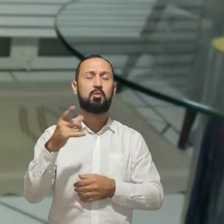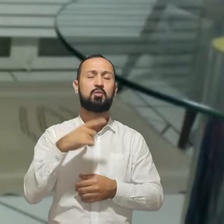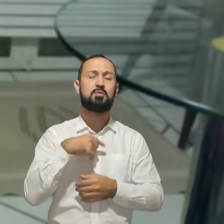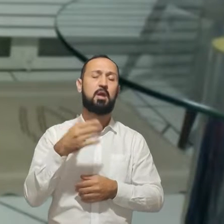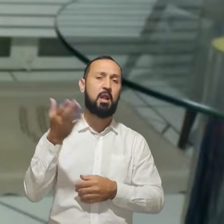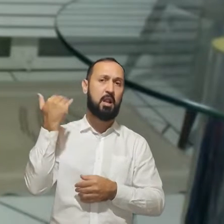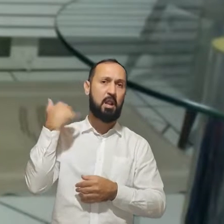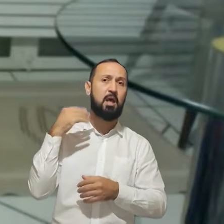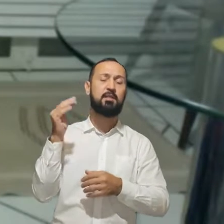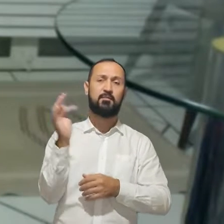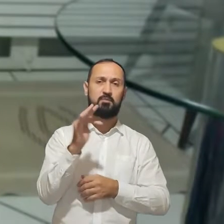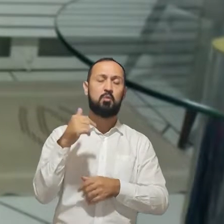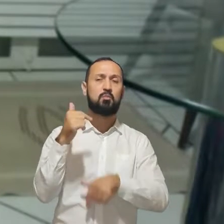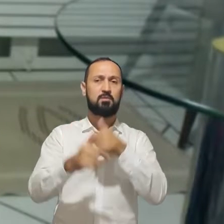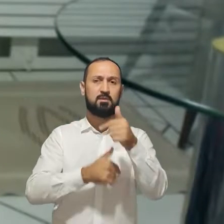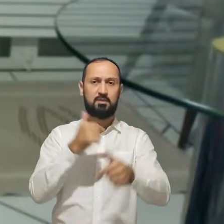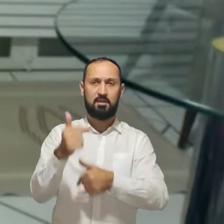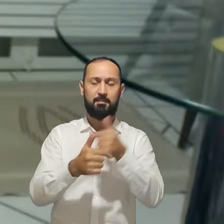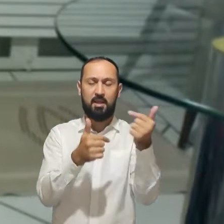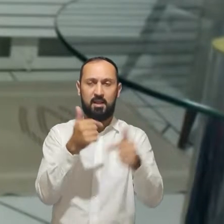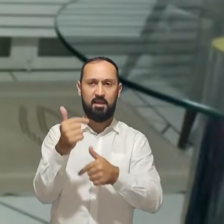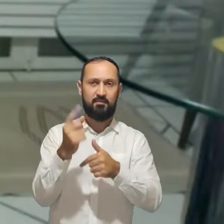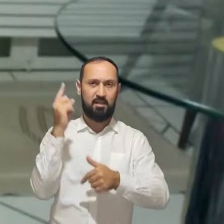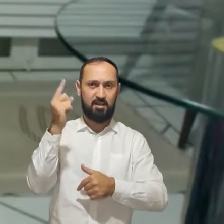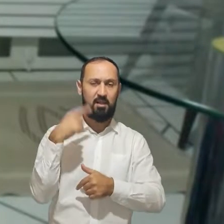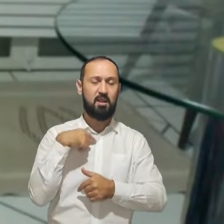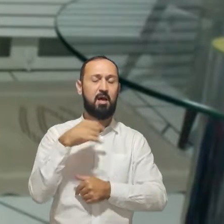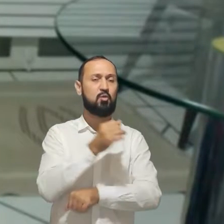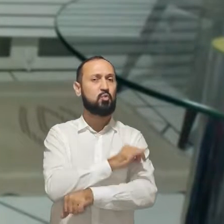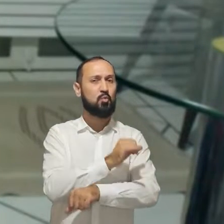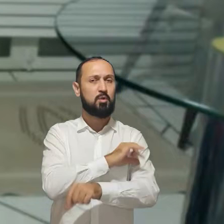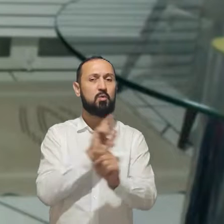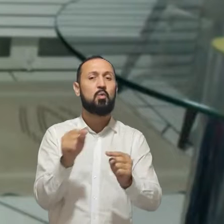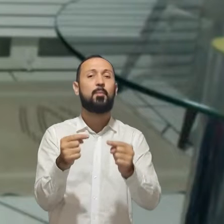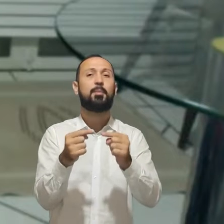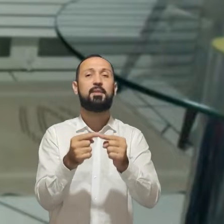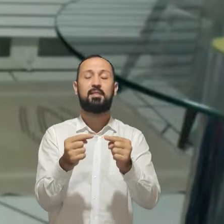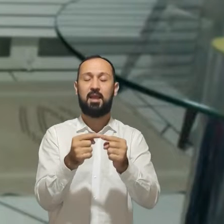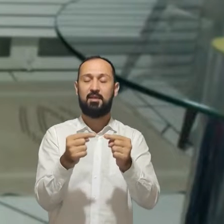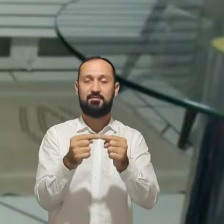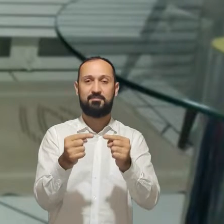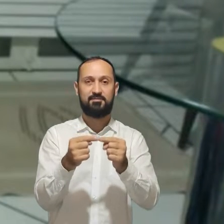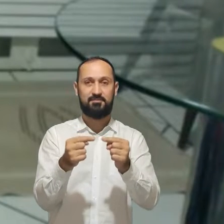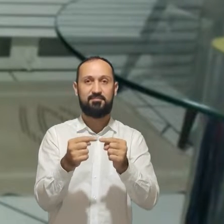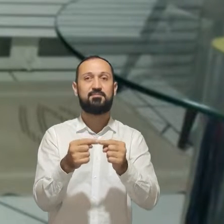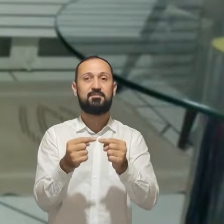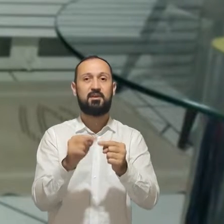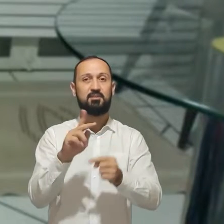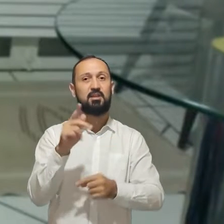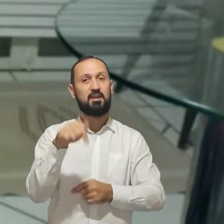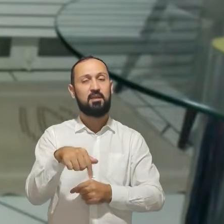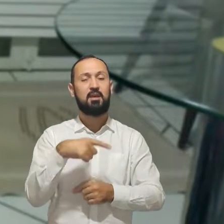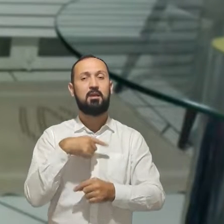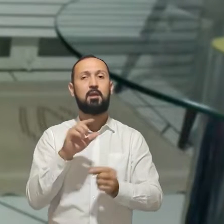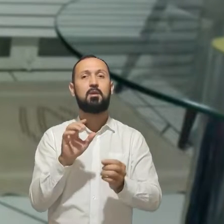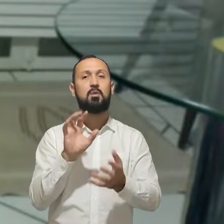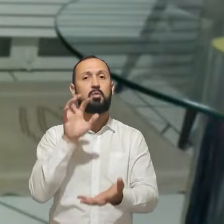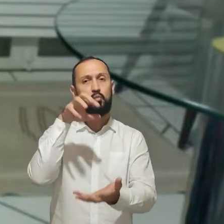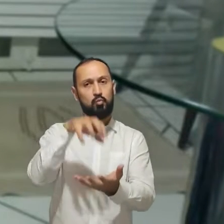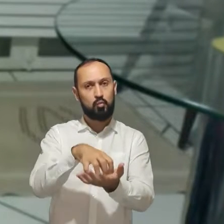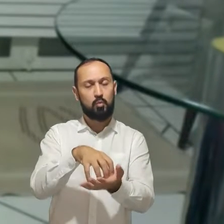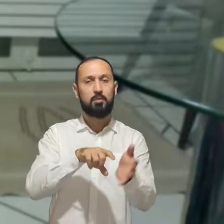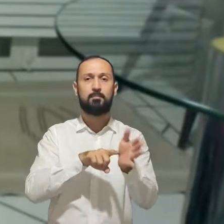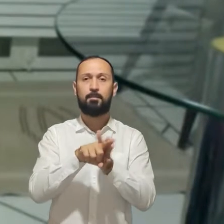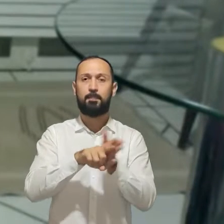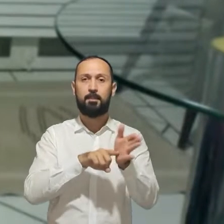pesquisa na universidade que eu trabalhava no Rio de Janeiro, ligada aos quadrinhos. E aí eu transformo essa pesquisa num grupo de